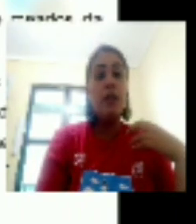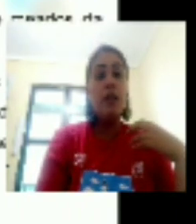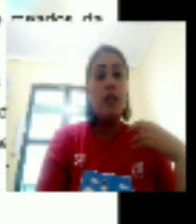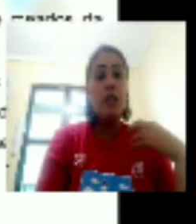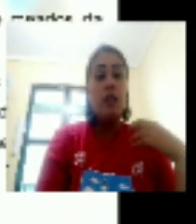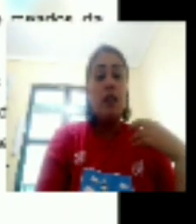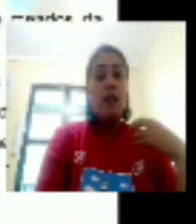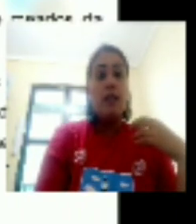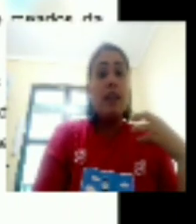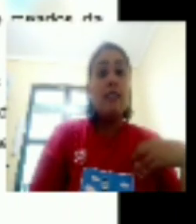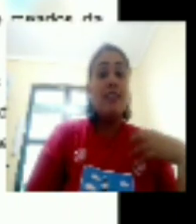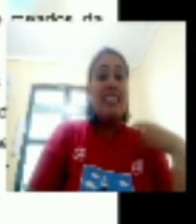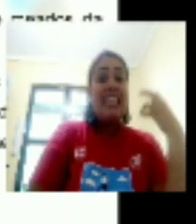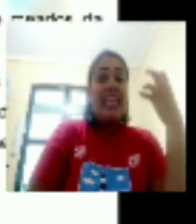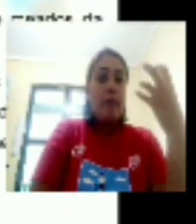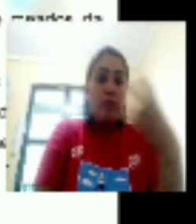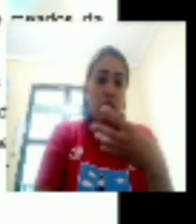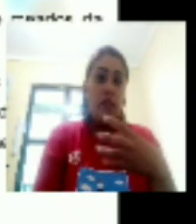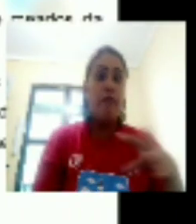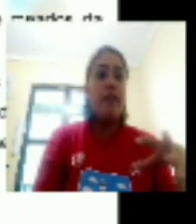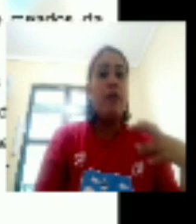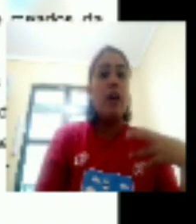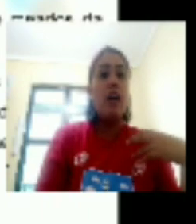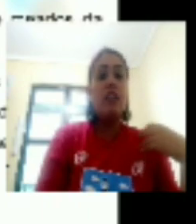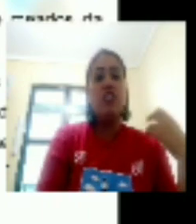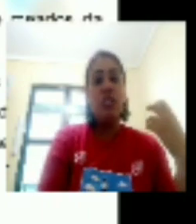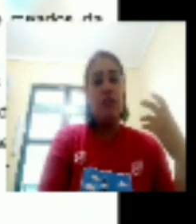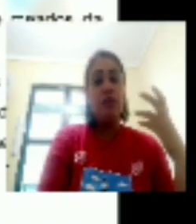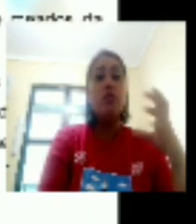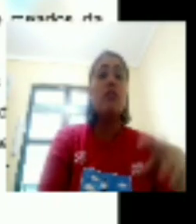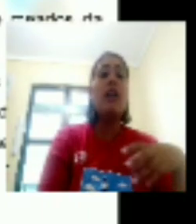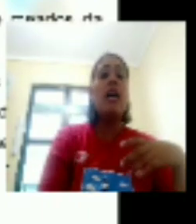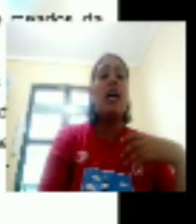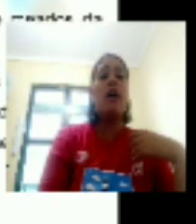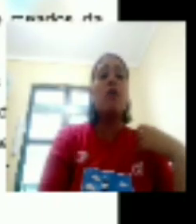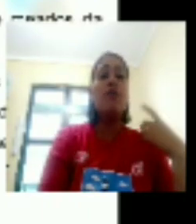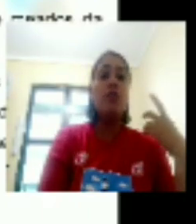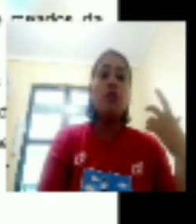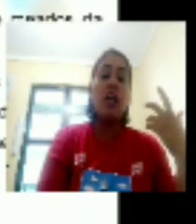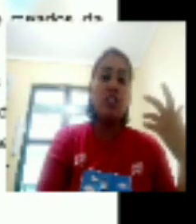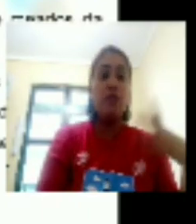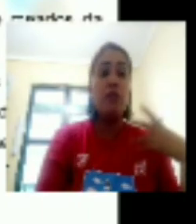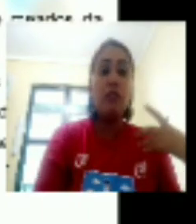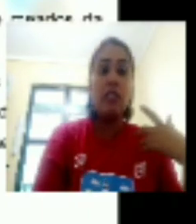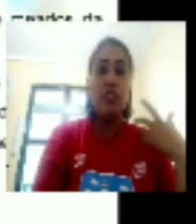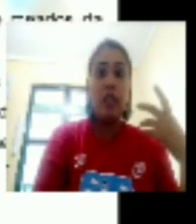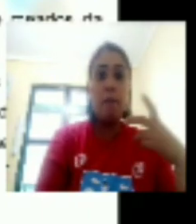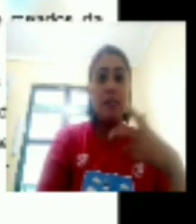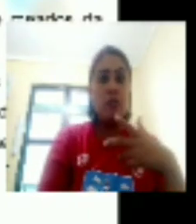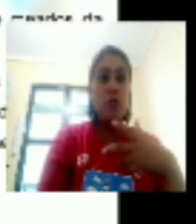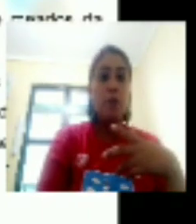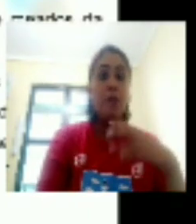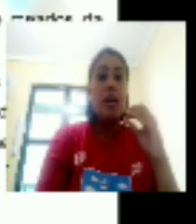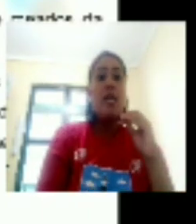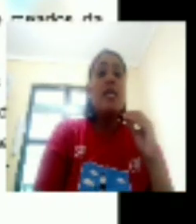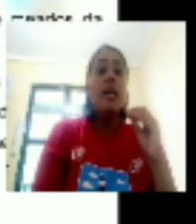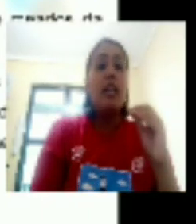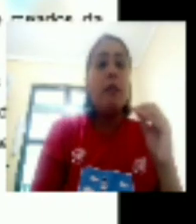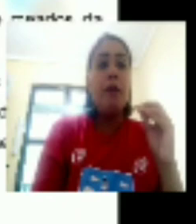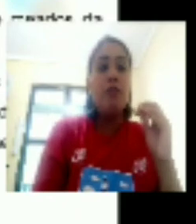foi que esse INAMPS veio a deixar de funcionar, quais foram as dificuldades que ele passou.